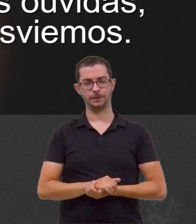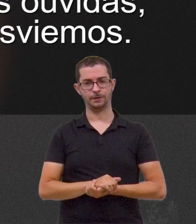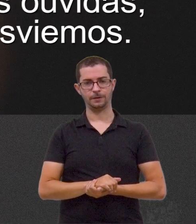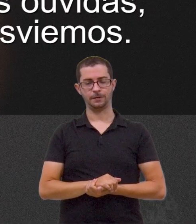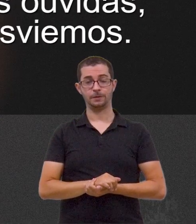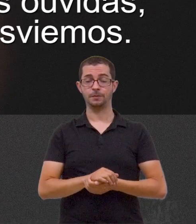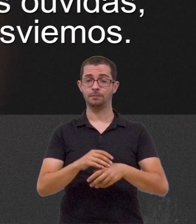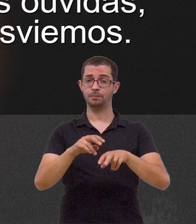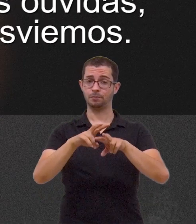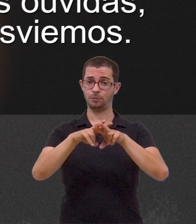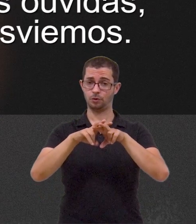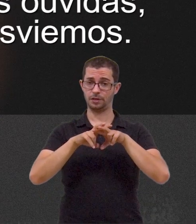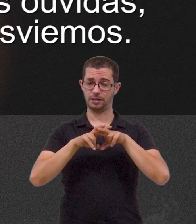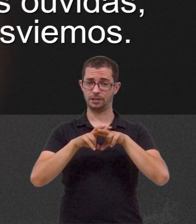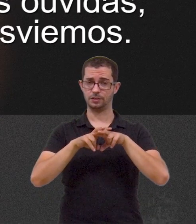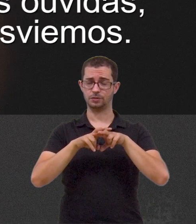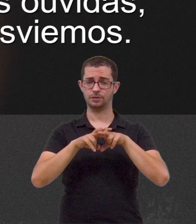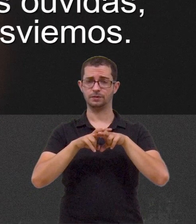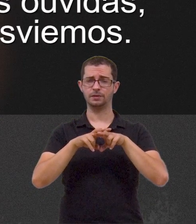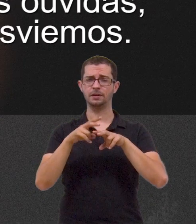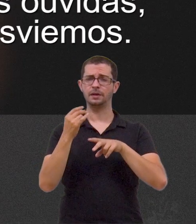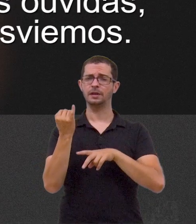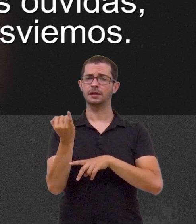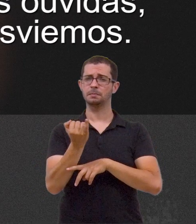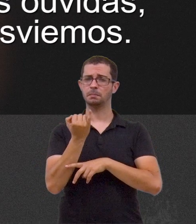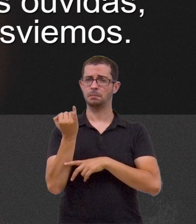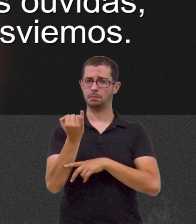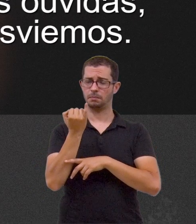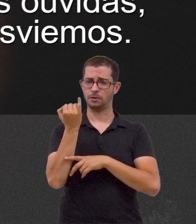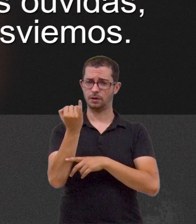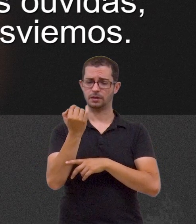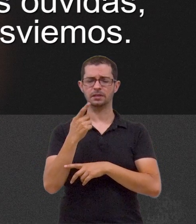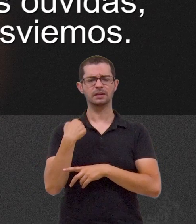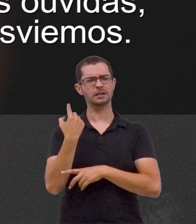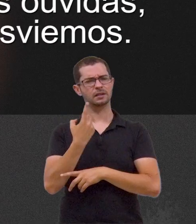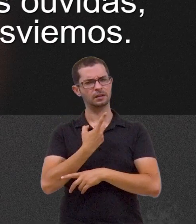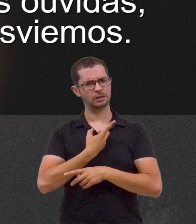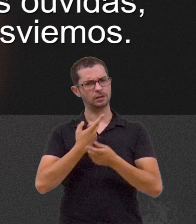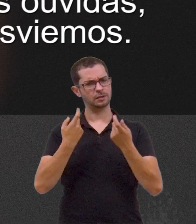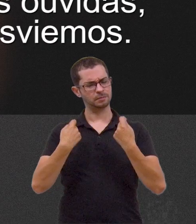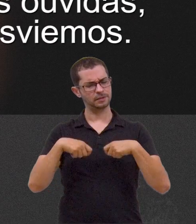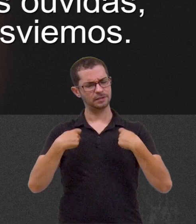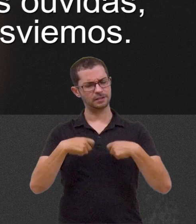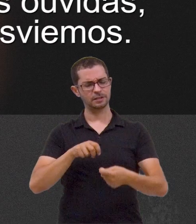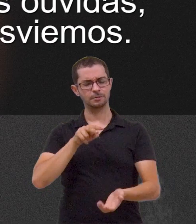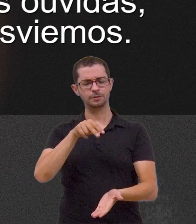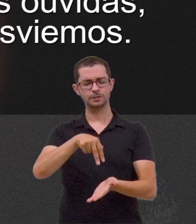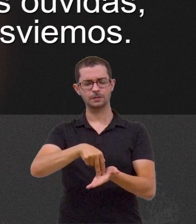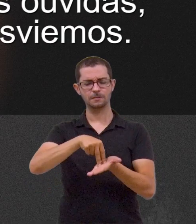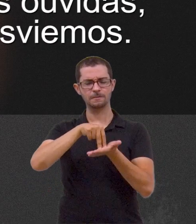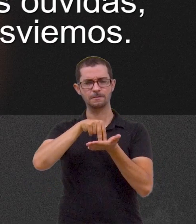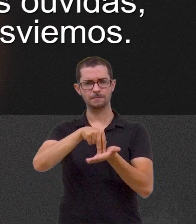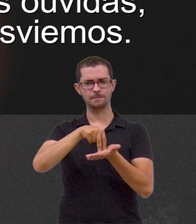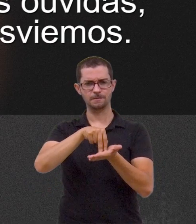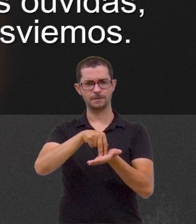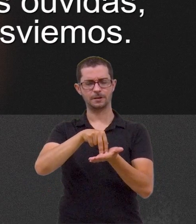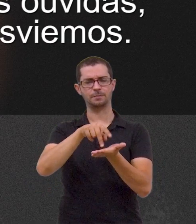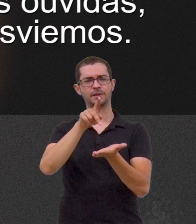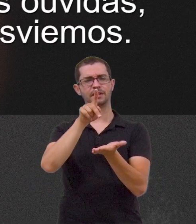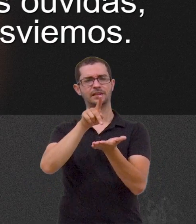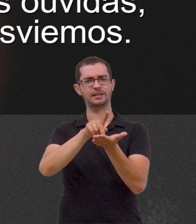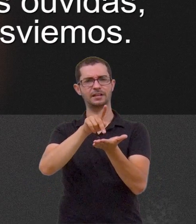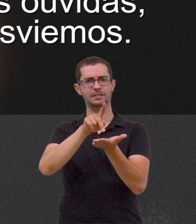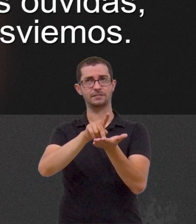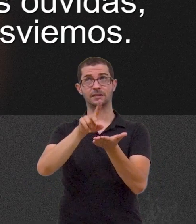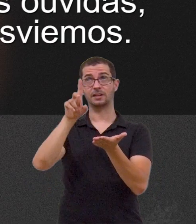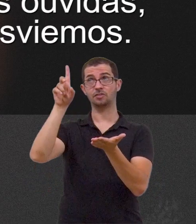esta razão, importa que nos apeguemos com mais firmeza às verdades ouvidas, para que